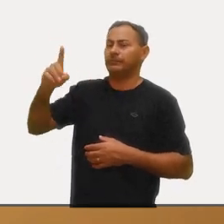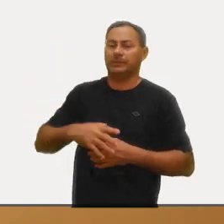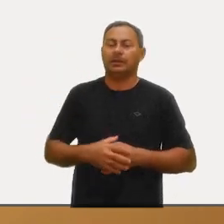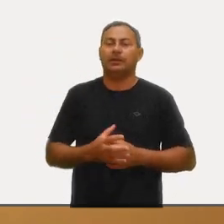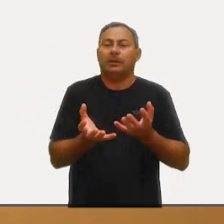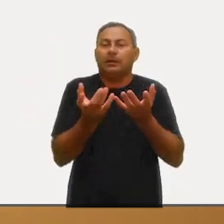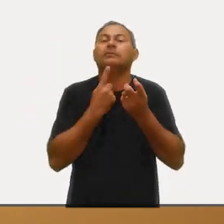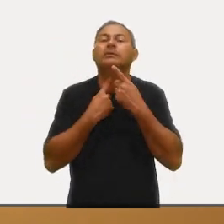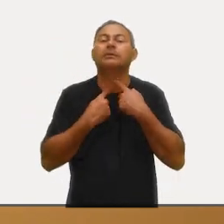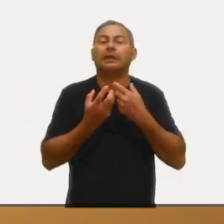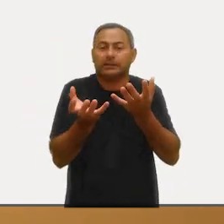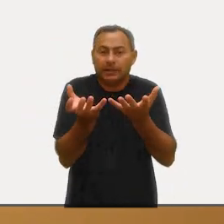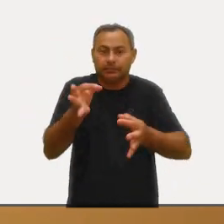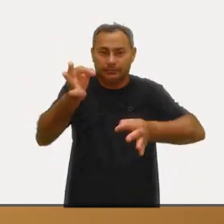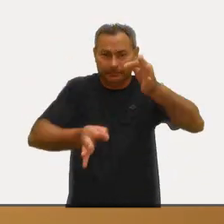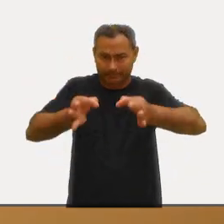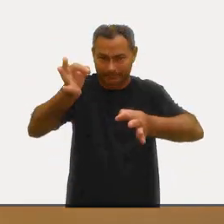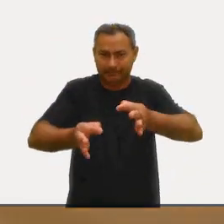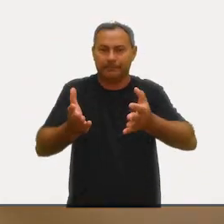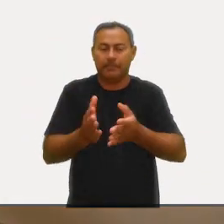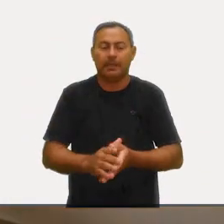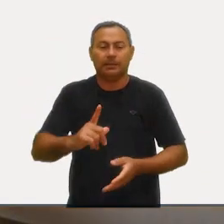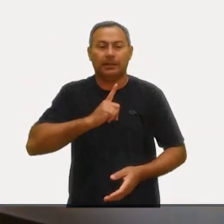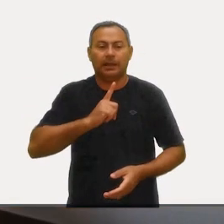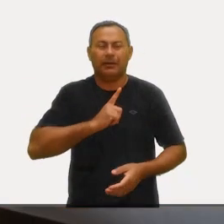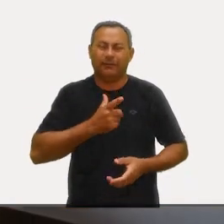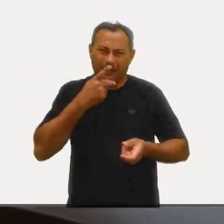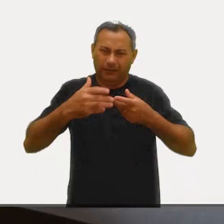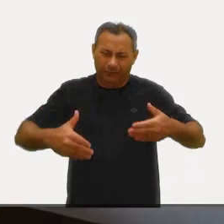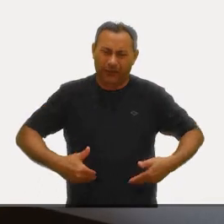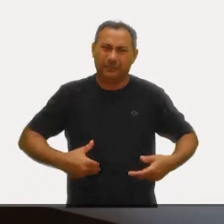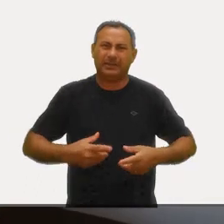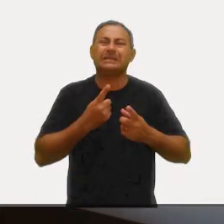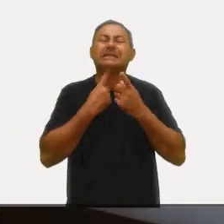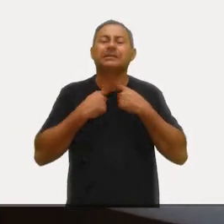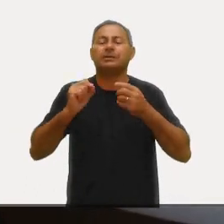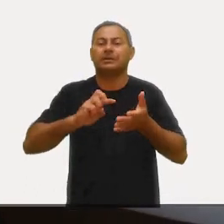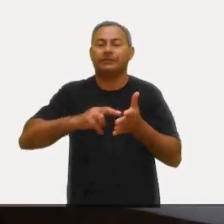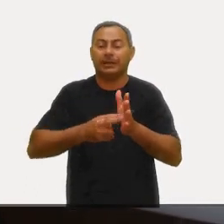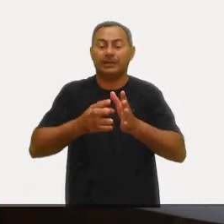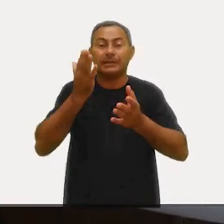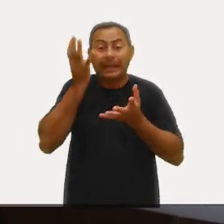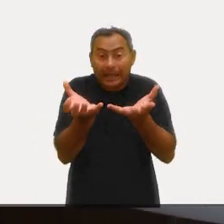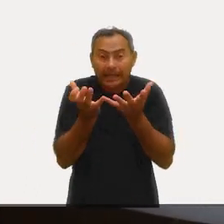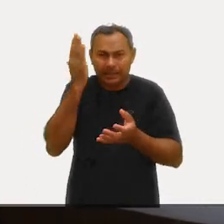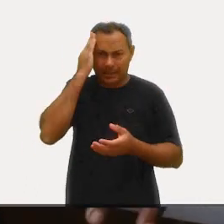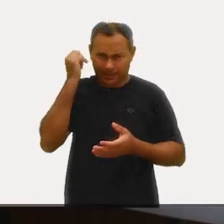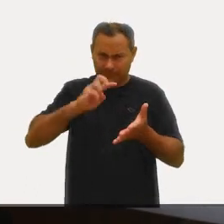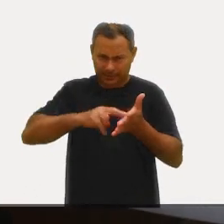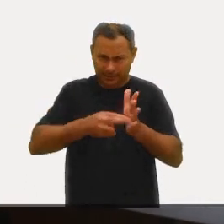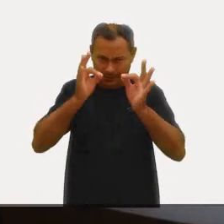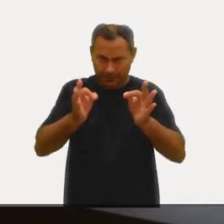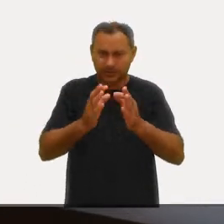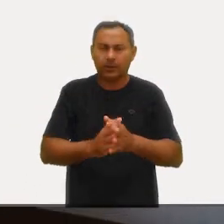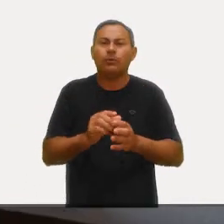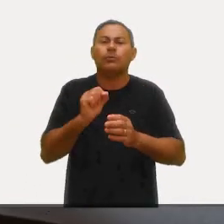Deus, fome e sede de justiça. Ter fome e sede de justiça é saber o que é certo, principalmente o que é